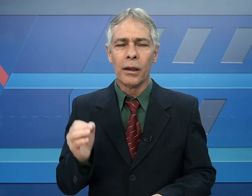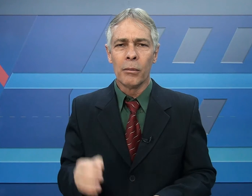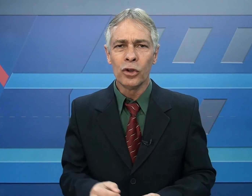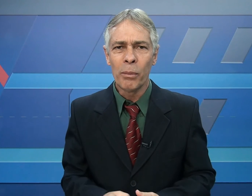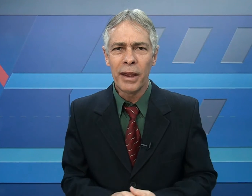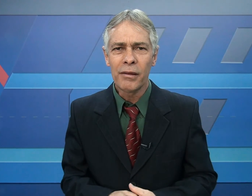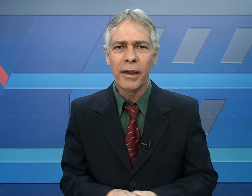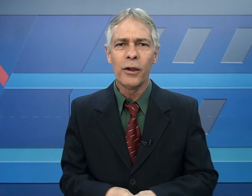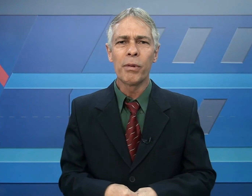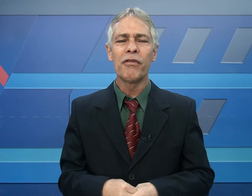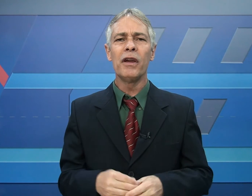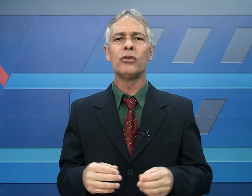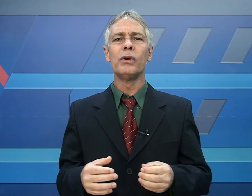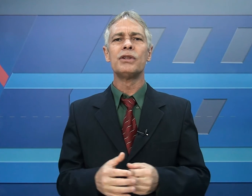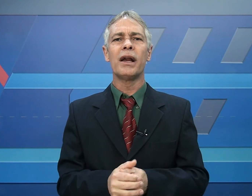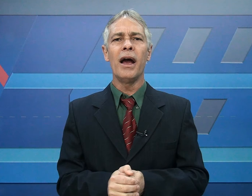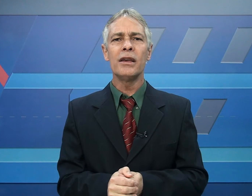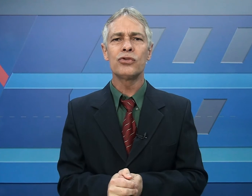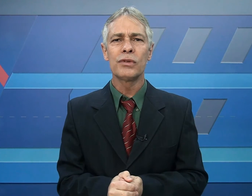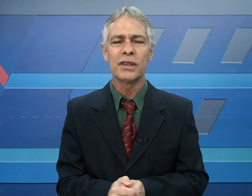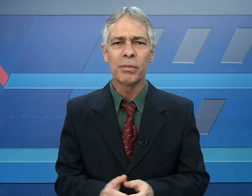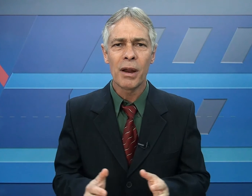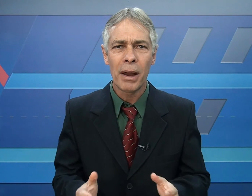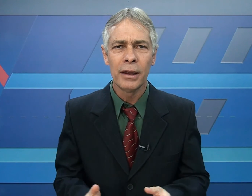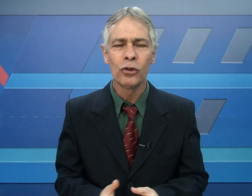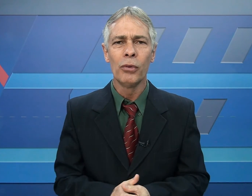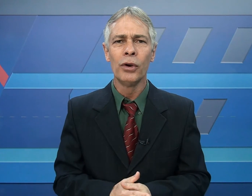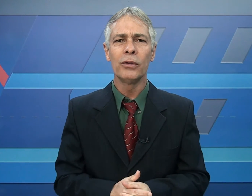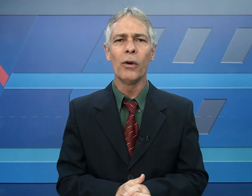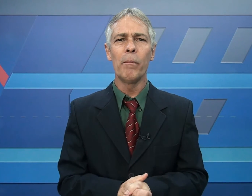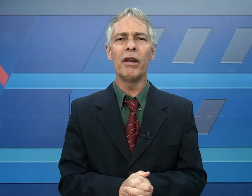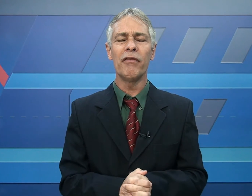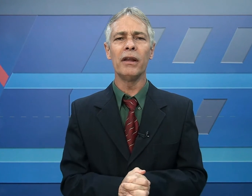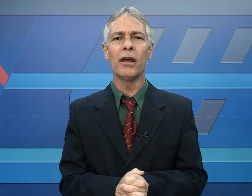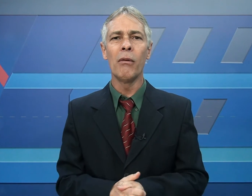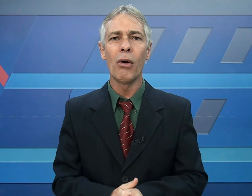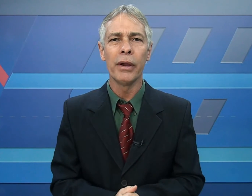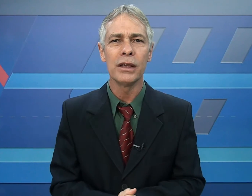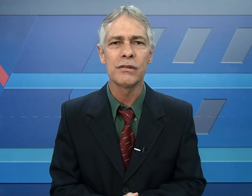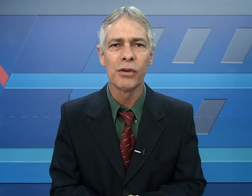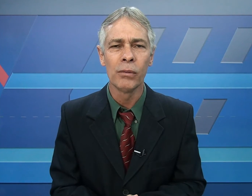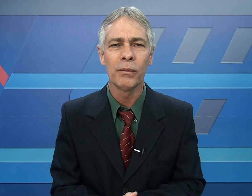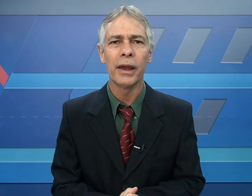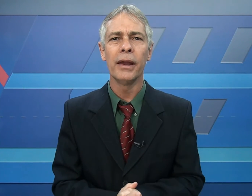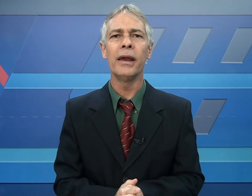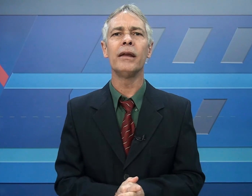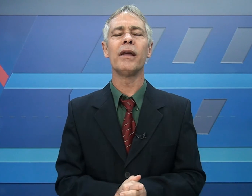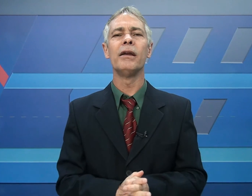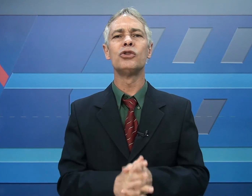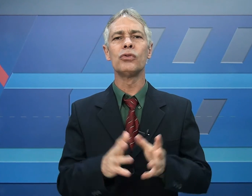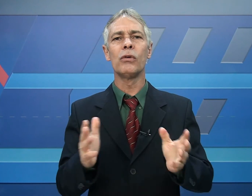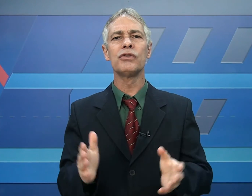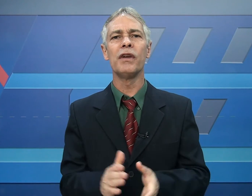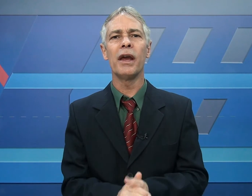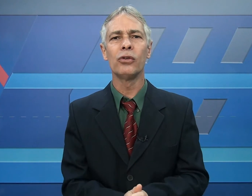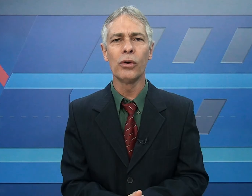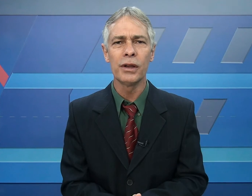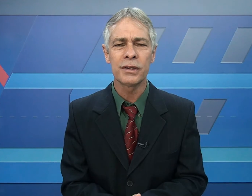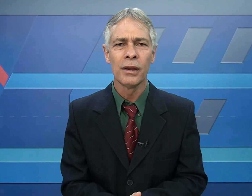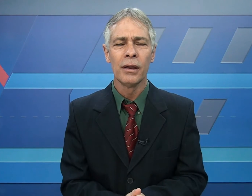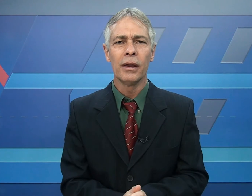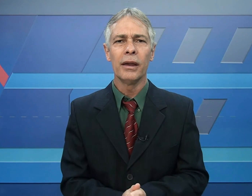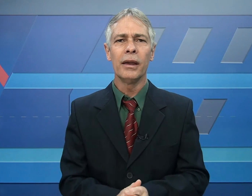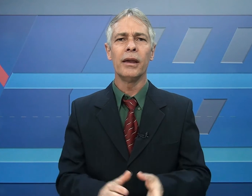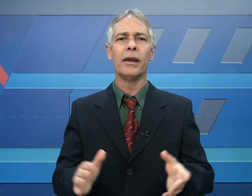saúde. Muito bem, tá aí o prefeito do Ilho de Castro, sempre trabalhando muito. O prefeitão bom esse, viu? Tá aí junto com os